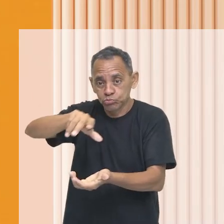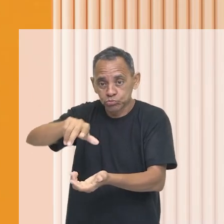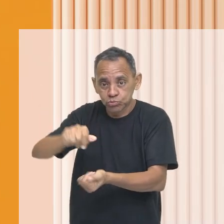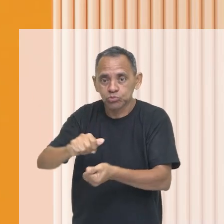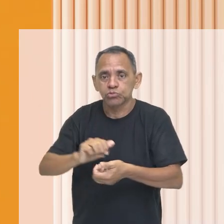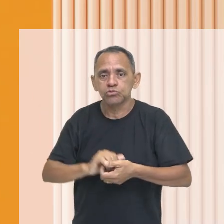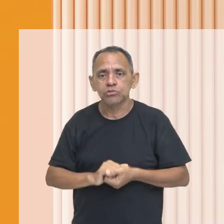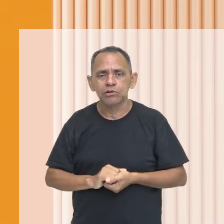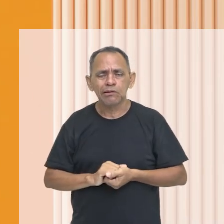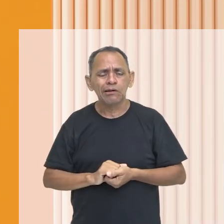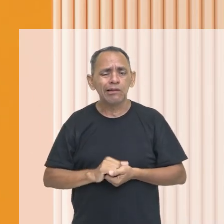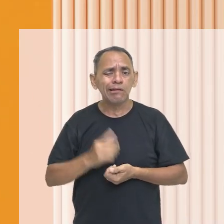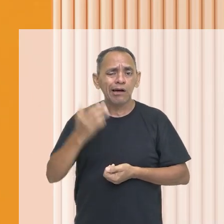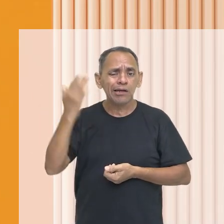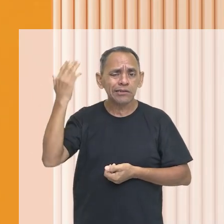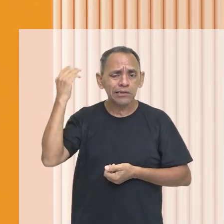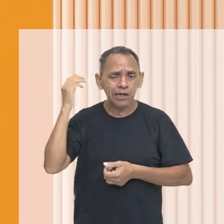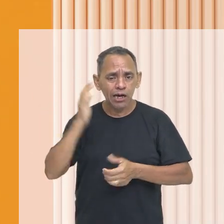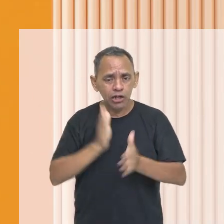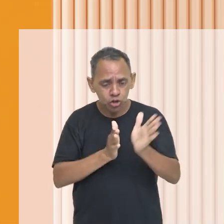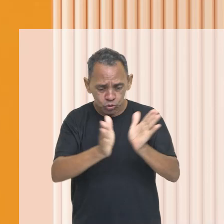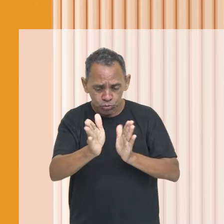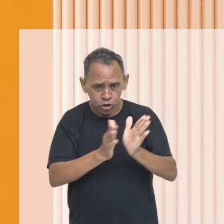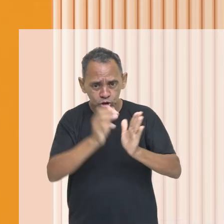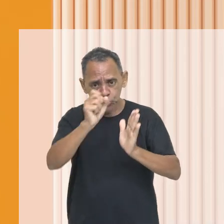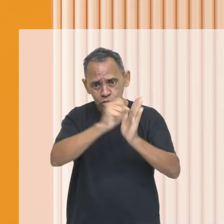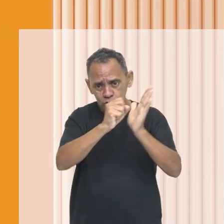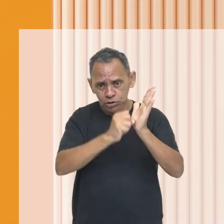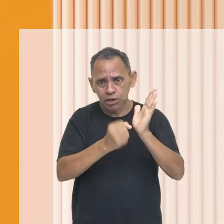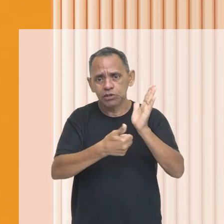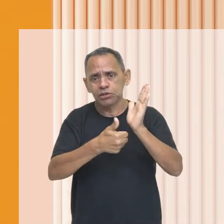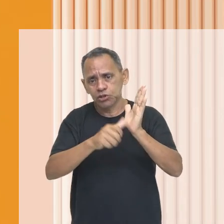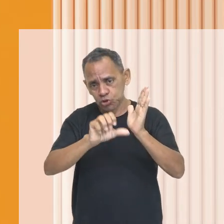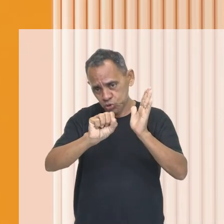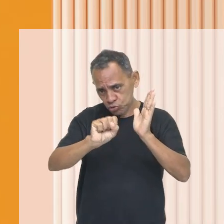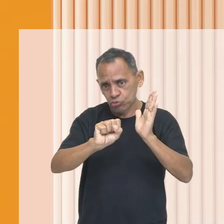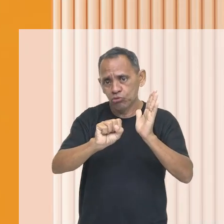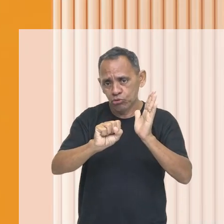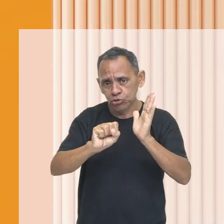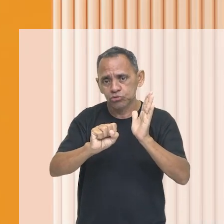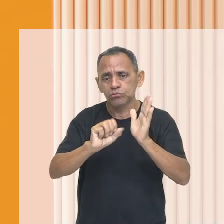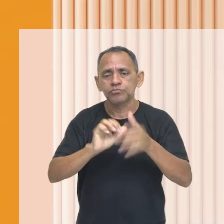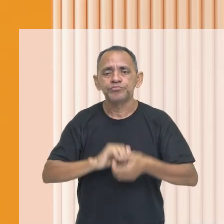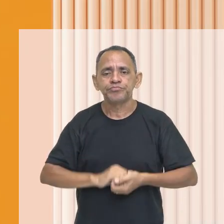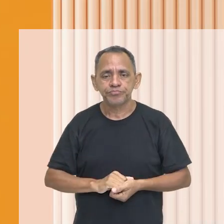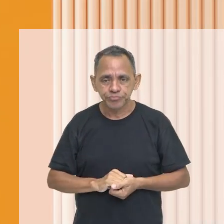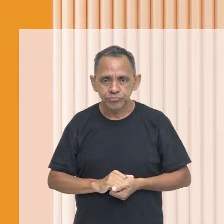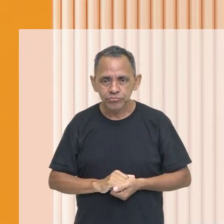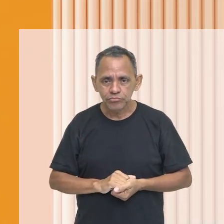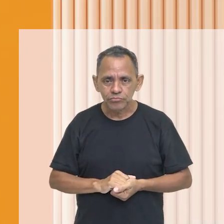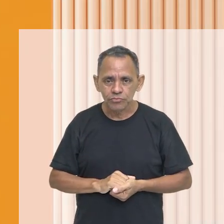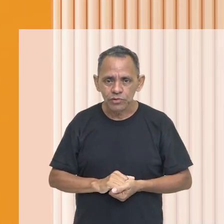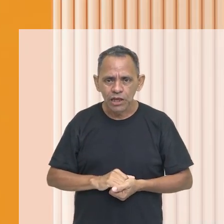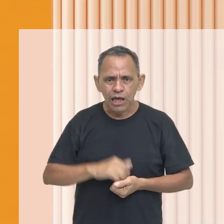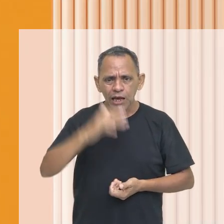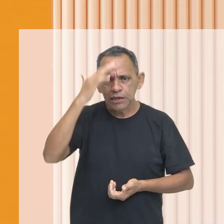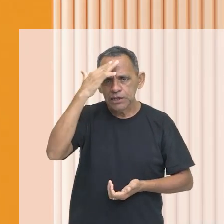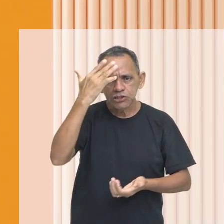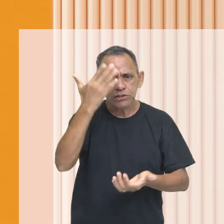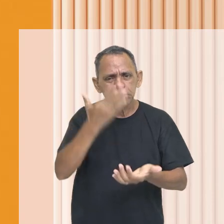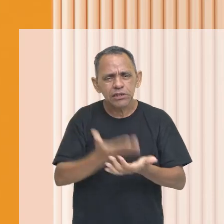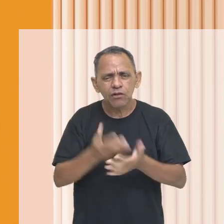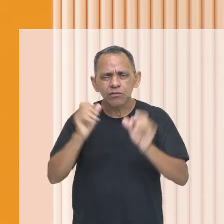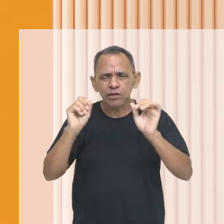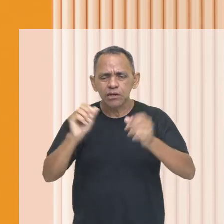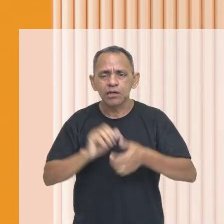do século XVIII, na qual o que era considerado pelas nações, né, ser